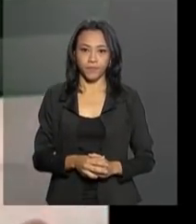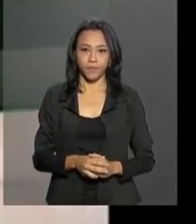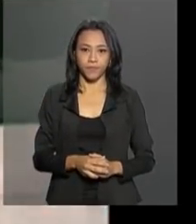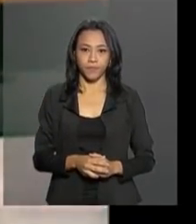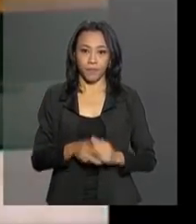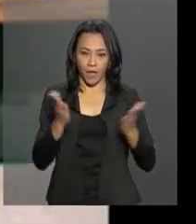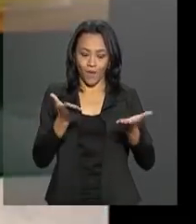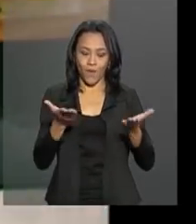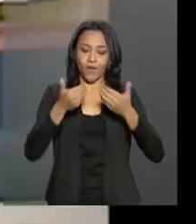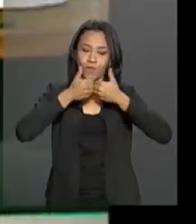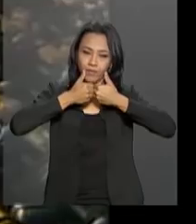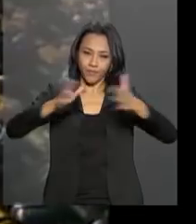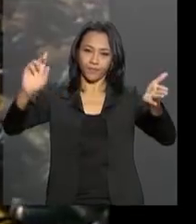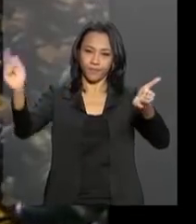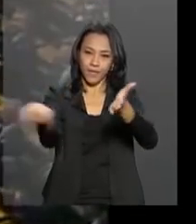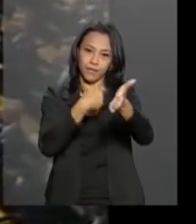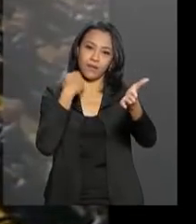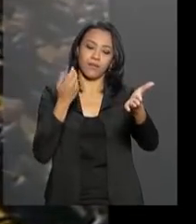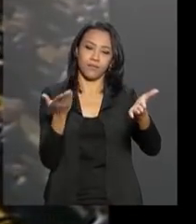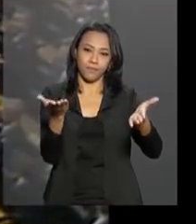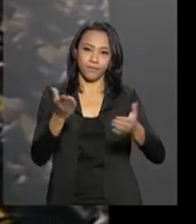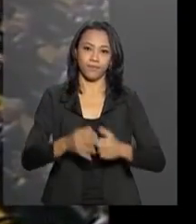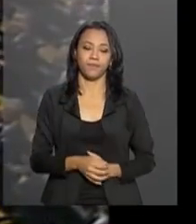declaro promulgada